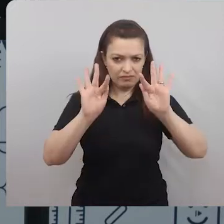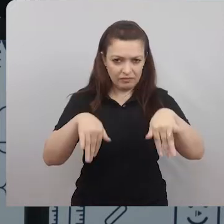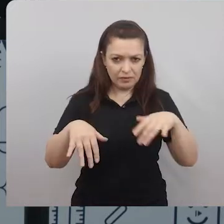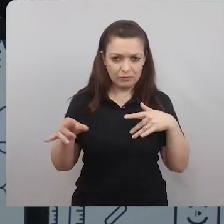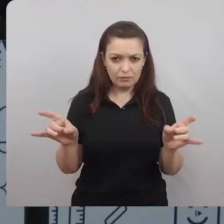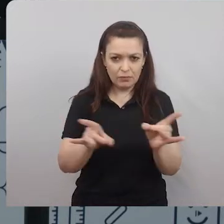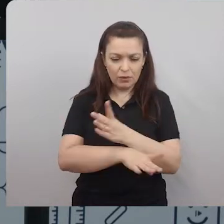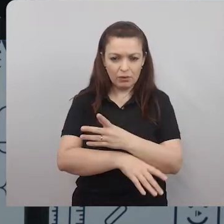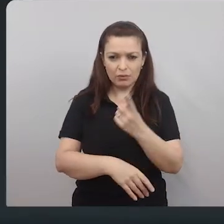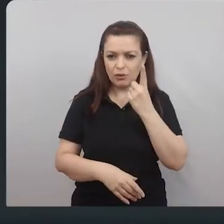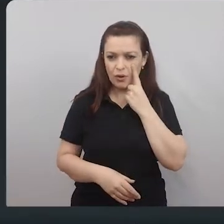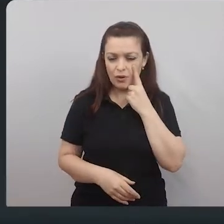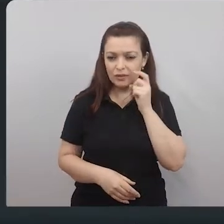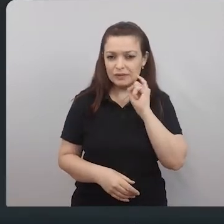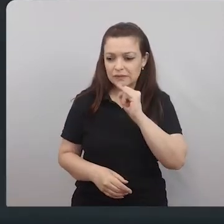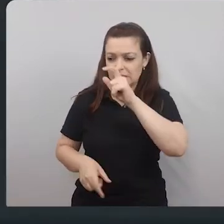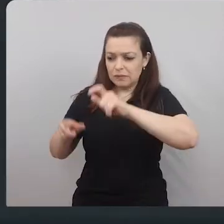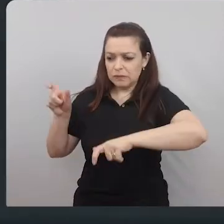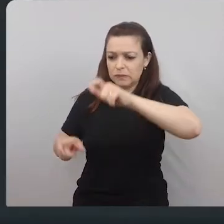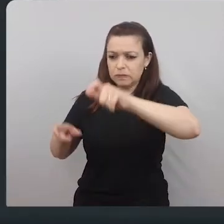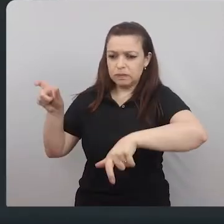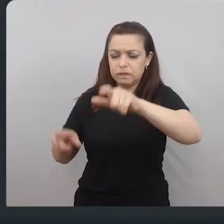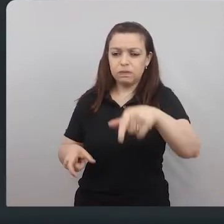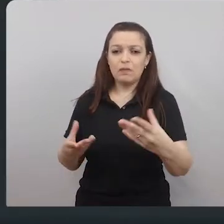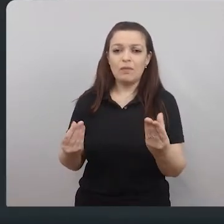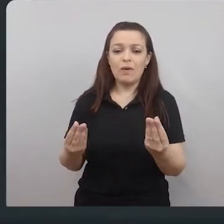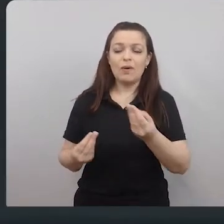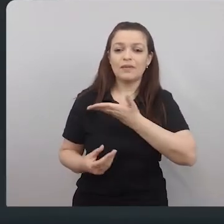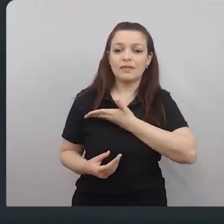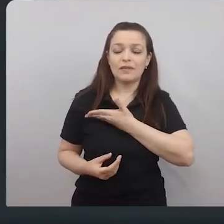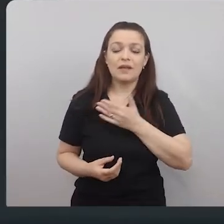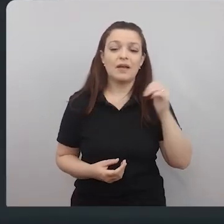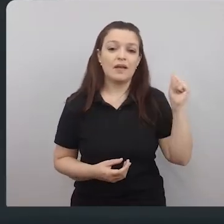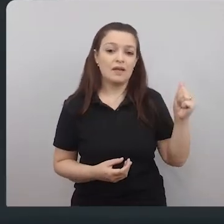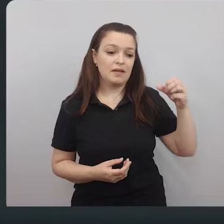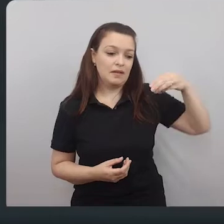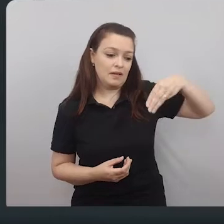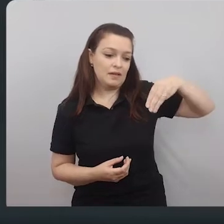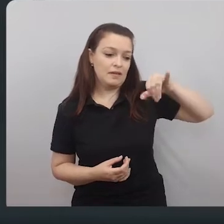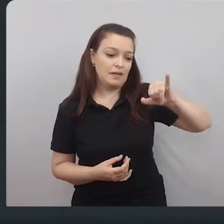O. Será que terminamos? Vamos ler aqui o que a gente já formou.